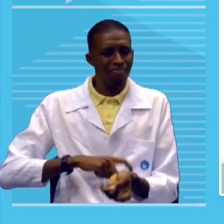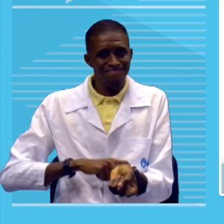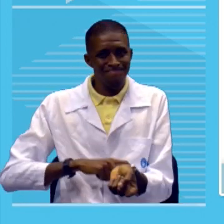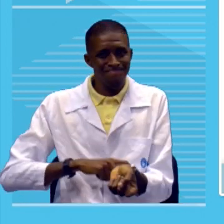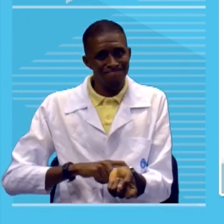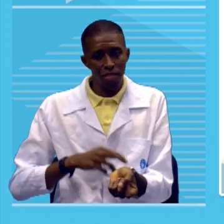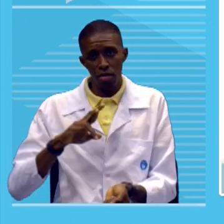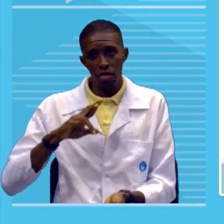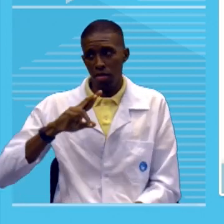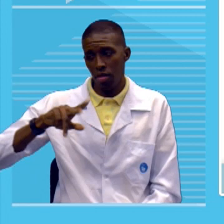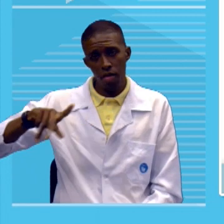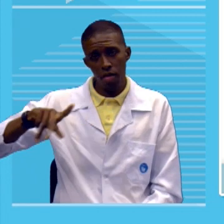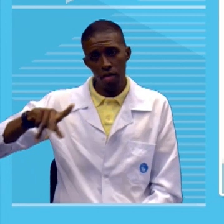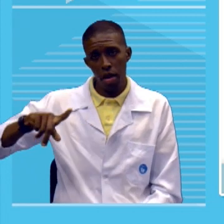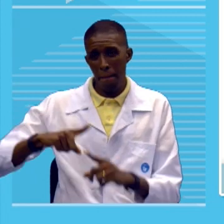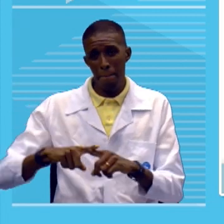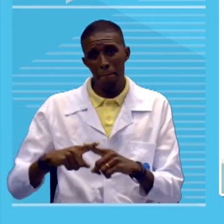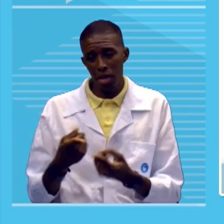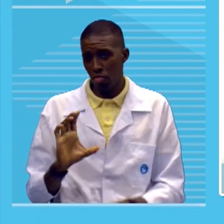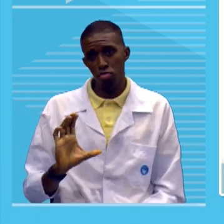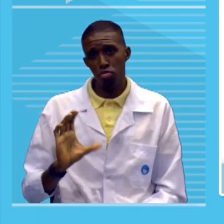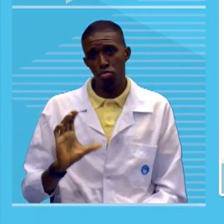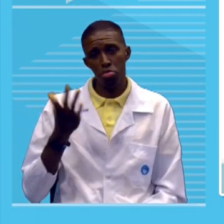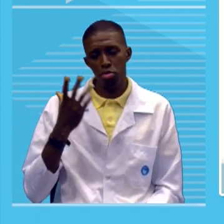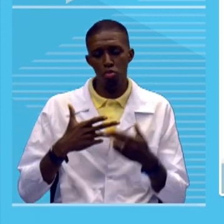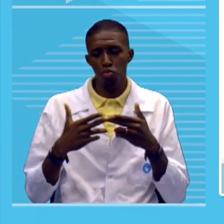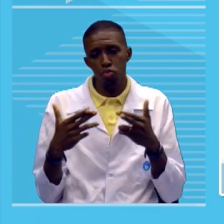subordinada adjetiva, né?